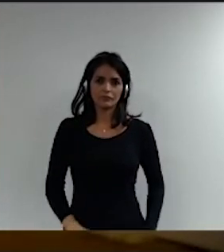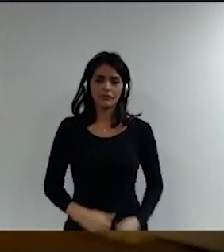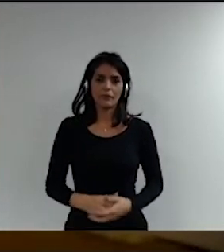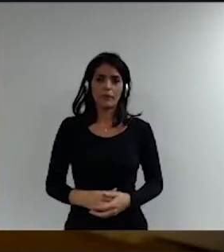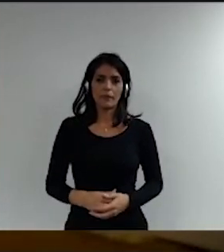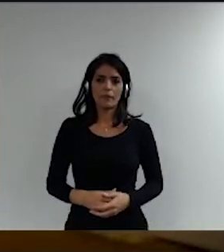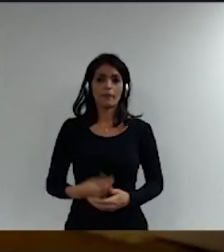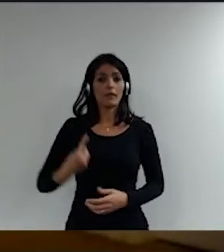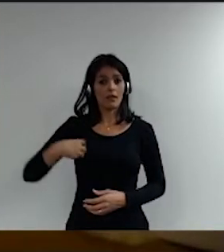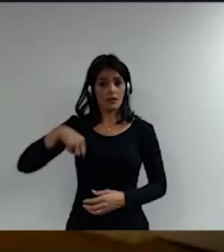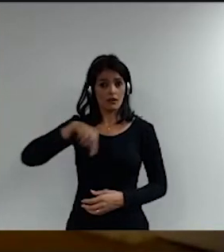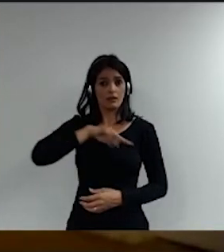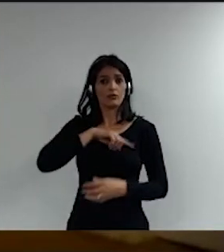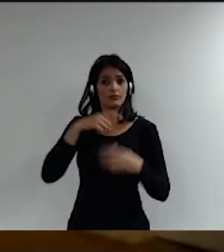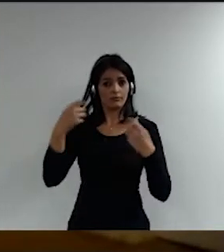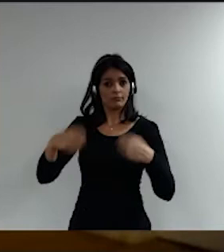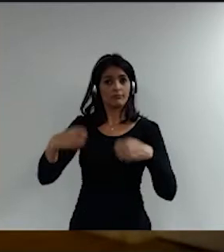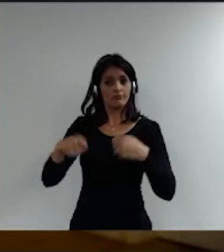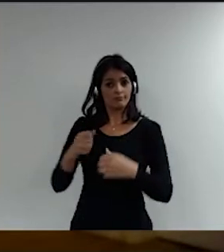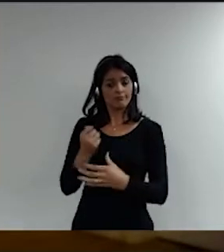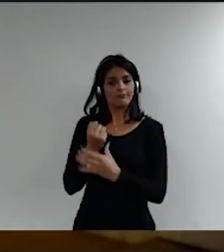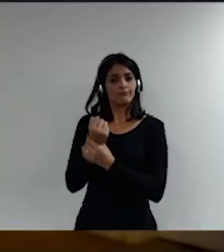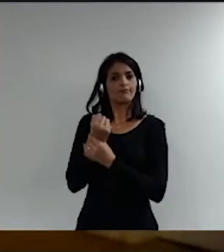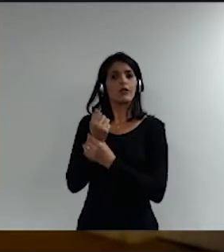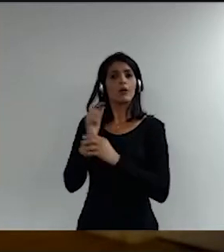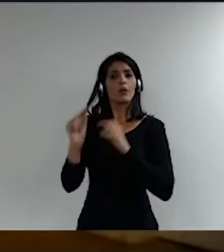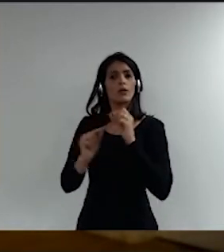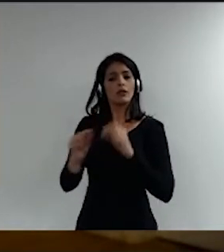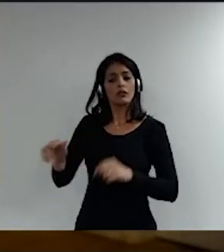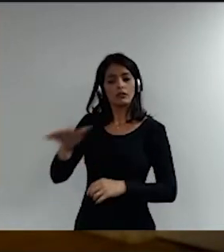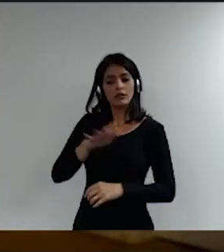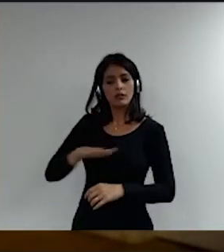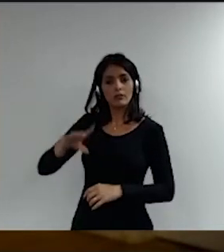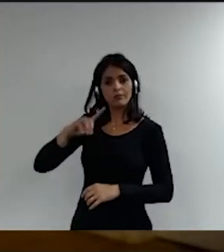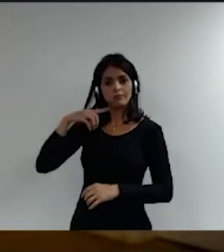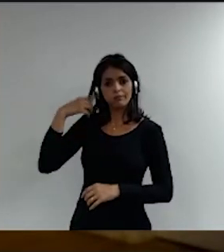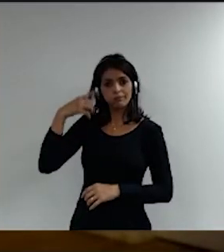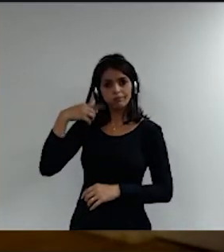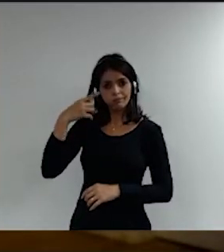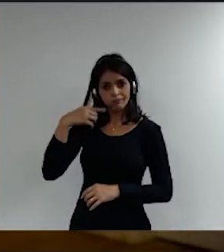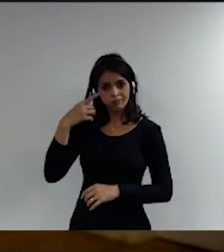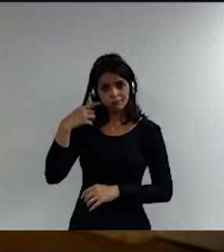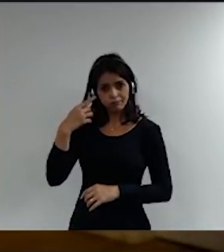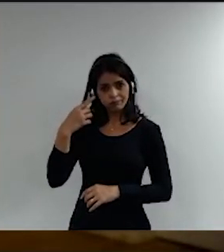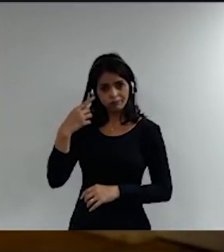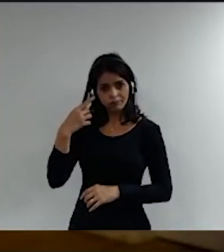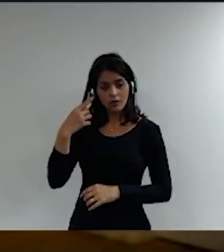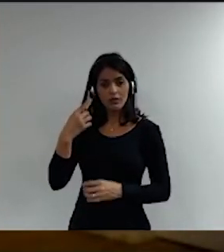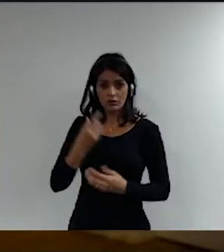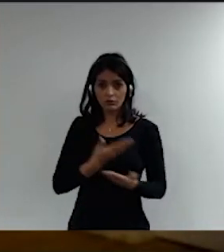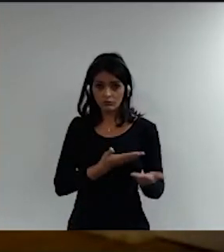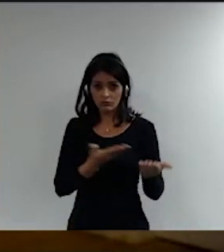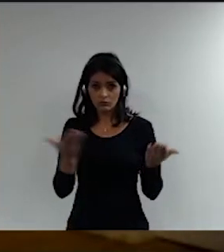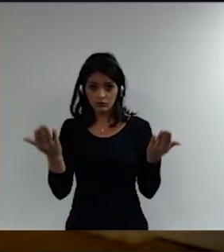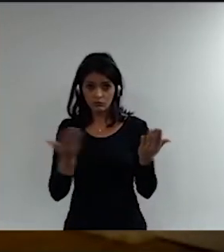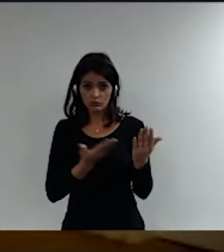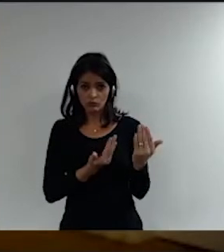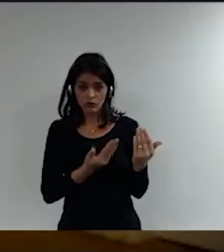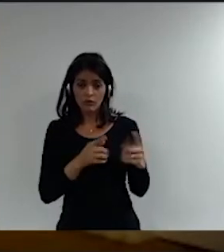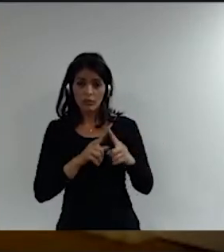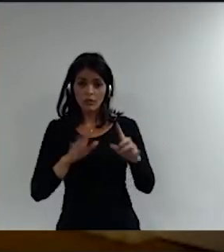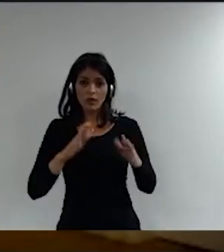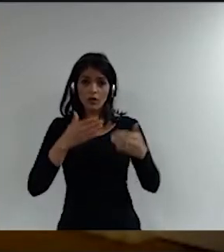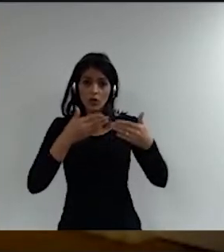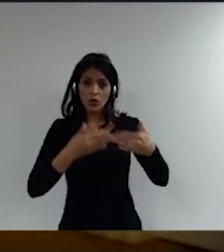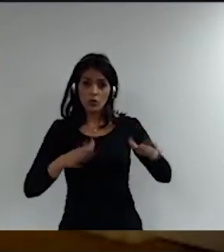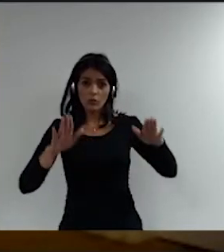nós temos que assegurar a amplitude da advocacia também aos jovens. Mas acho que isso devia começar do